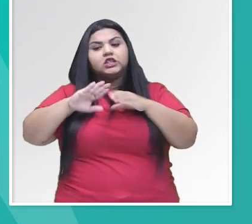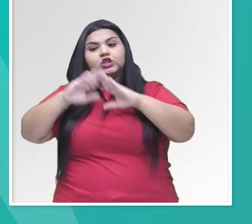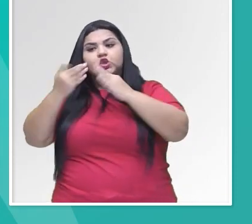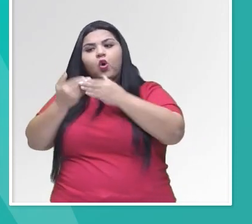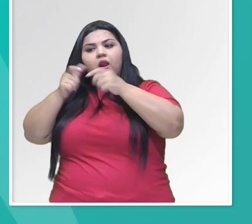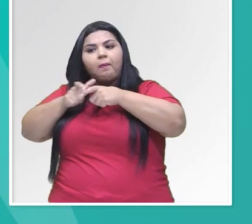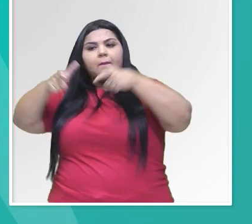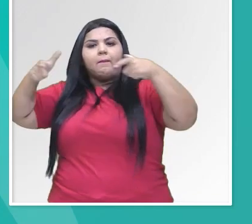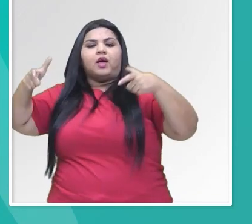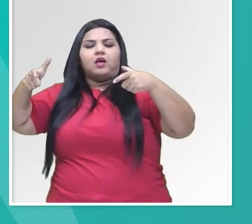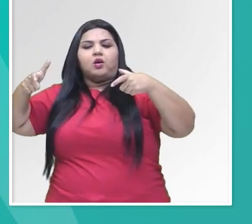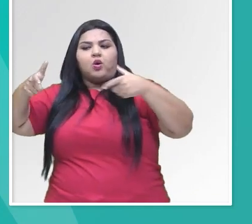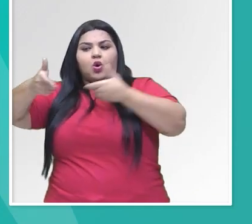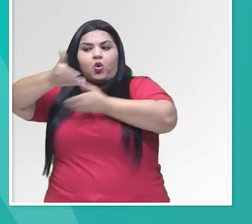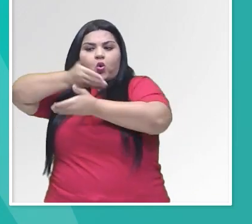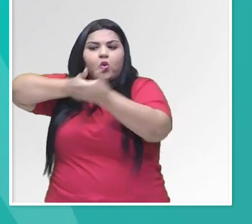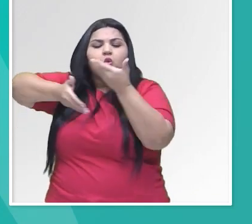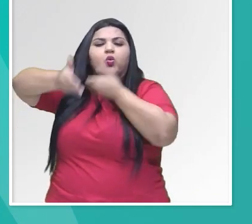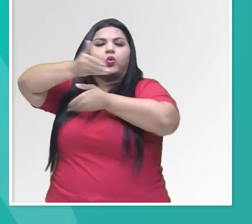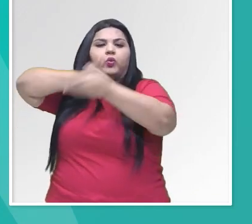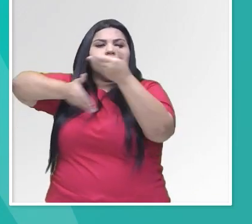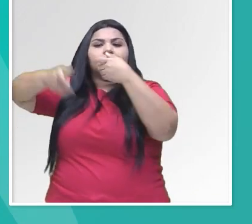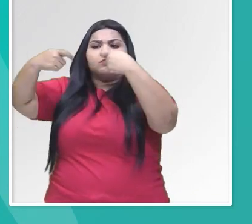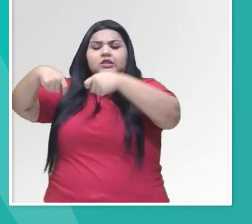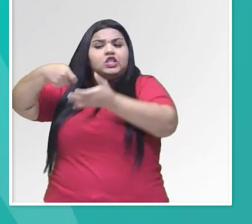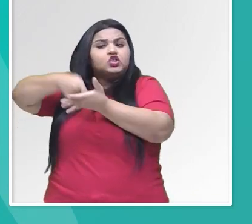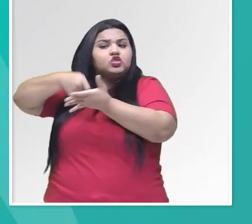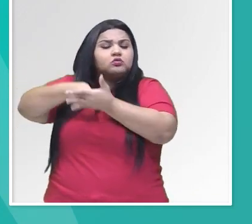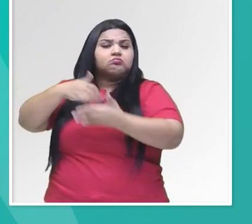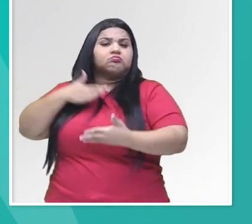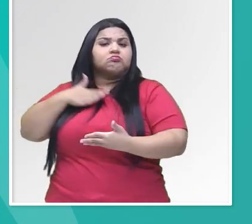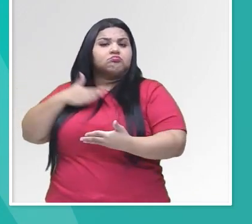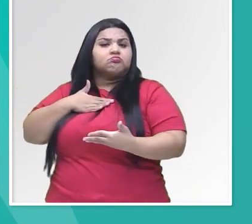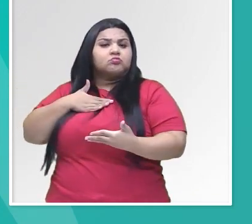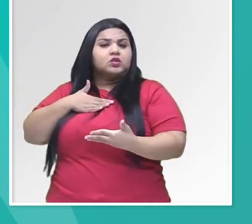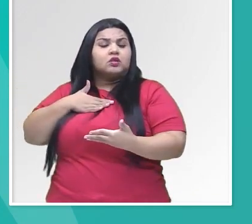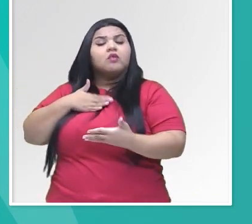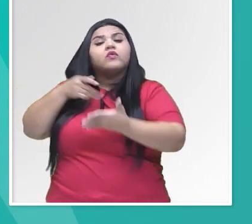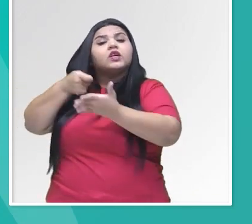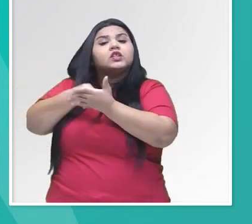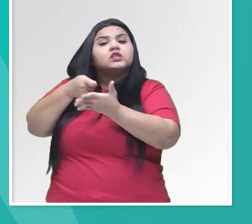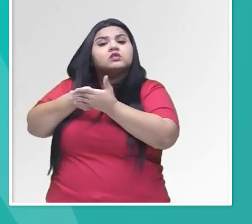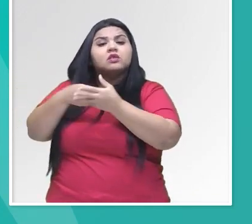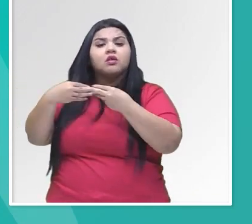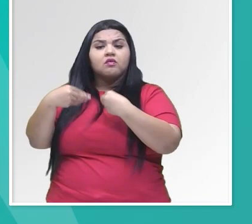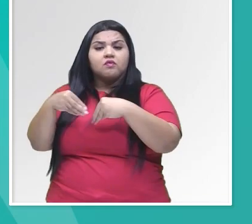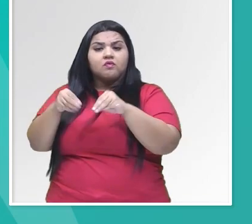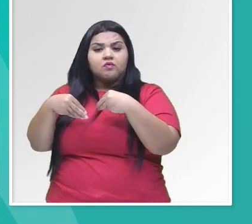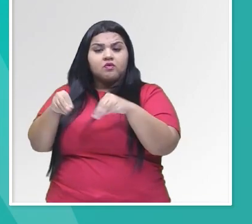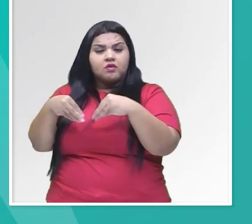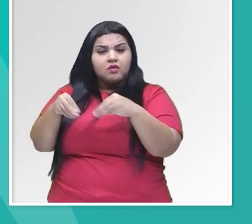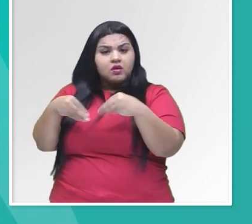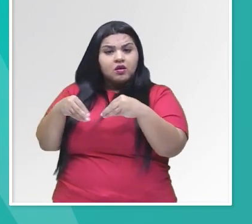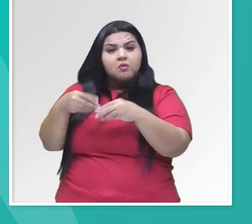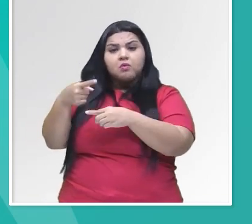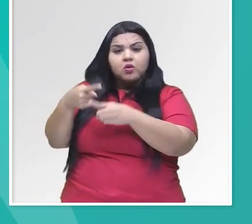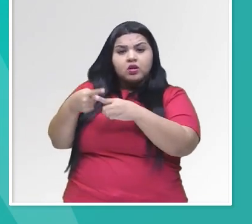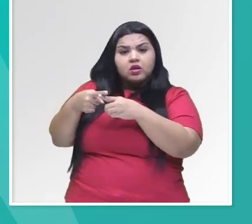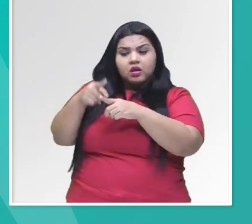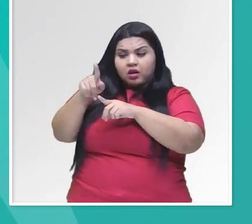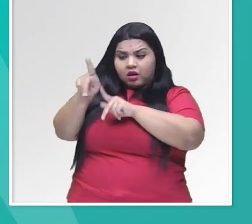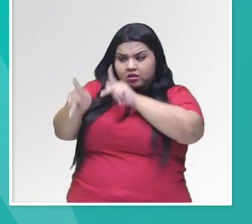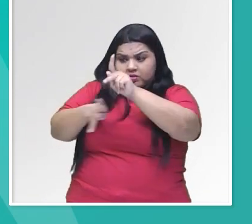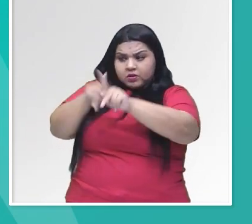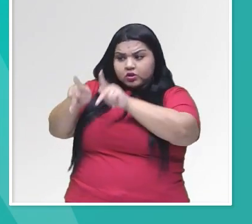grupo, ele vai exigir mais de mim. Ele vai exigir que eu tenha flexibilidade, porque as pessoas que